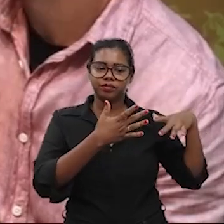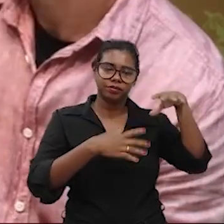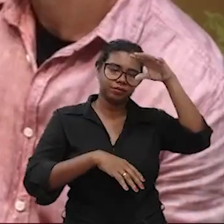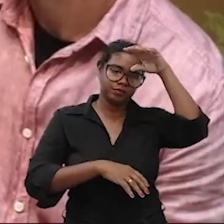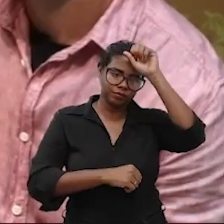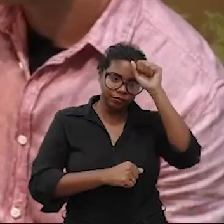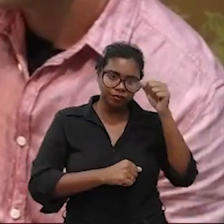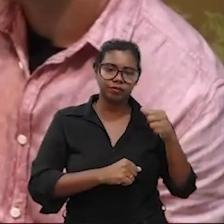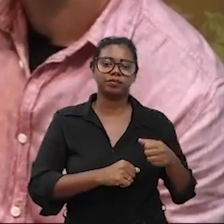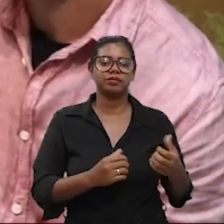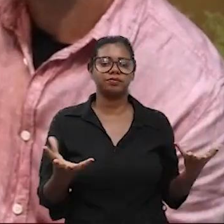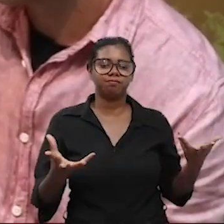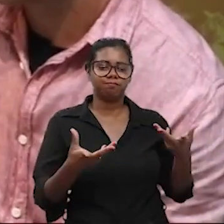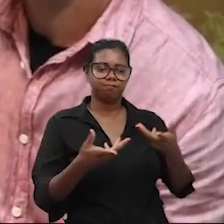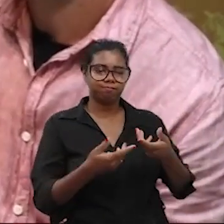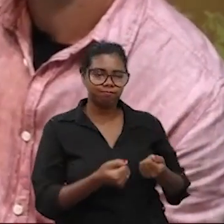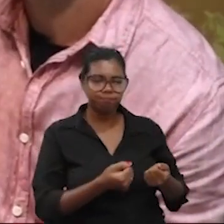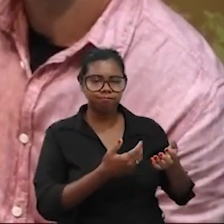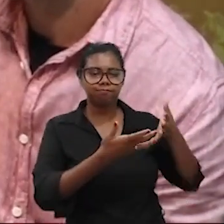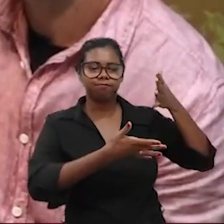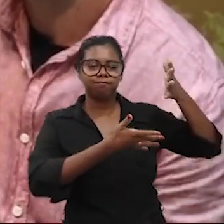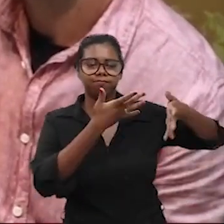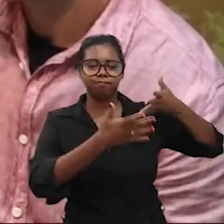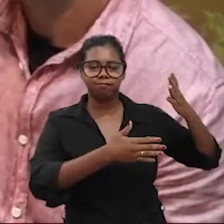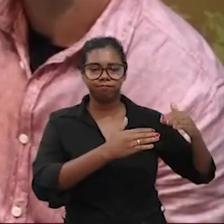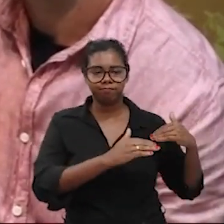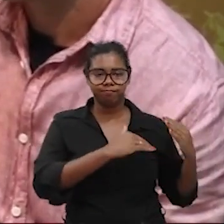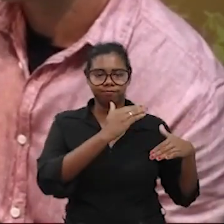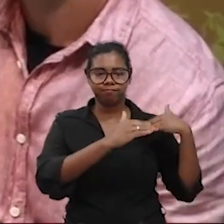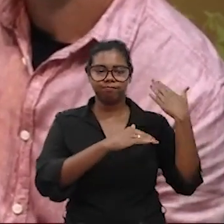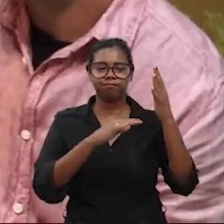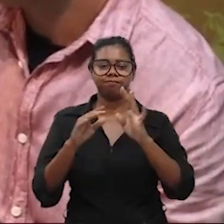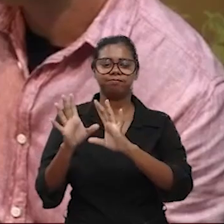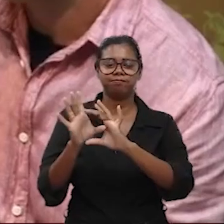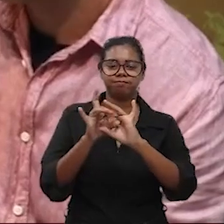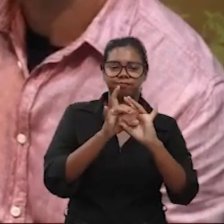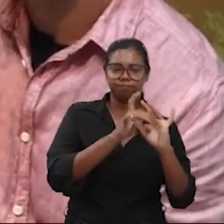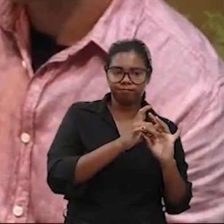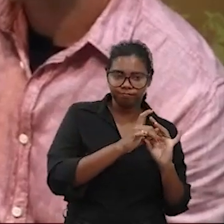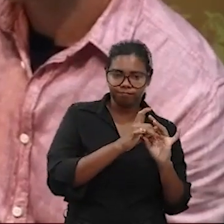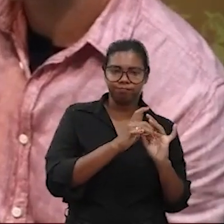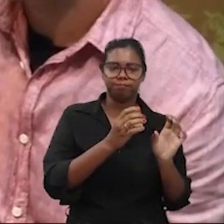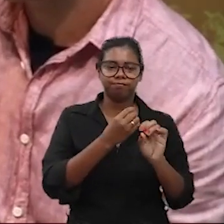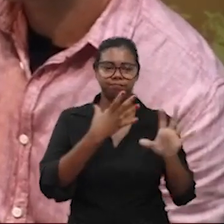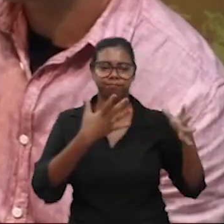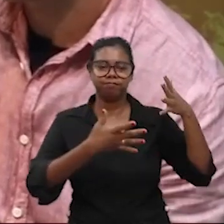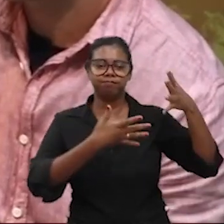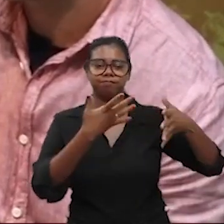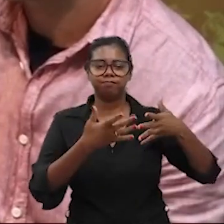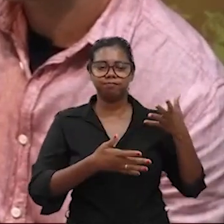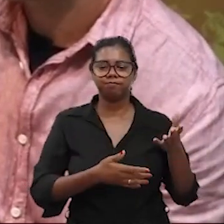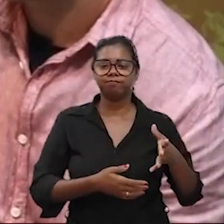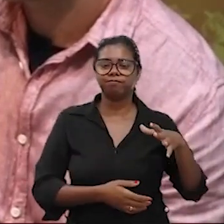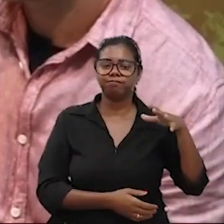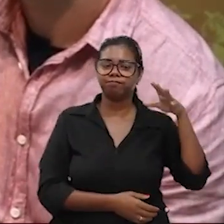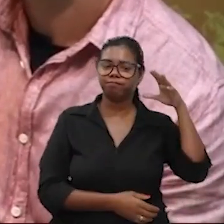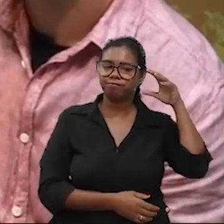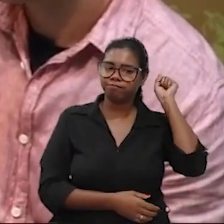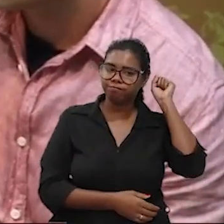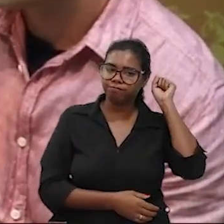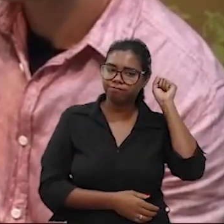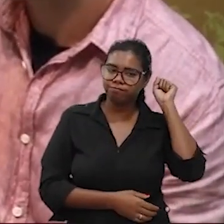habilidades aí para trabalhar isso no contexto simultâneo. Sim. Então, muitas vezes eu escuto a primeira